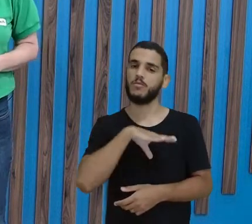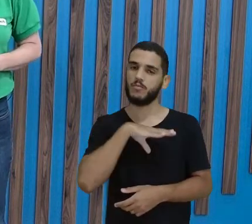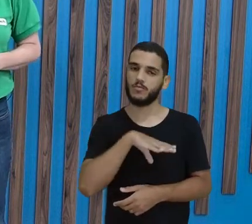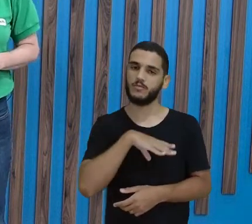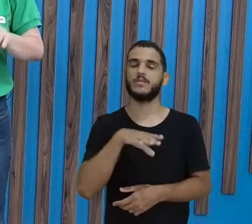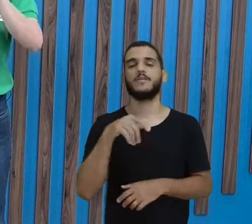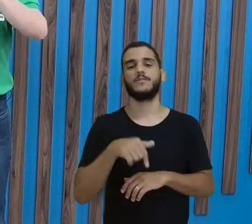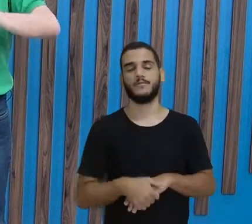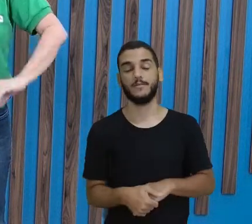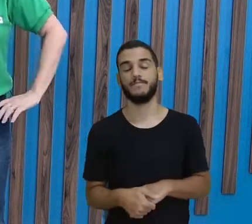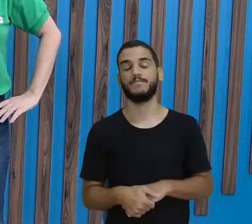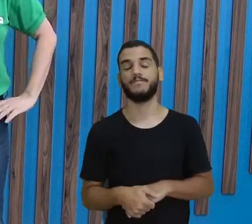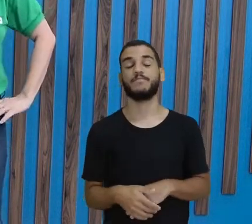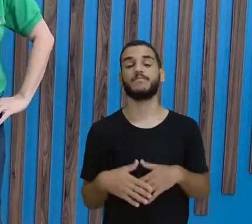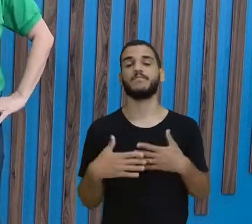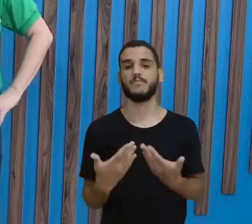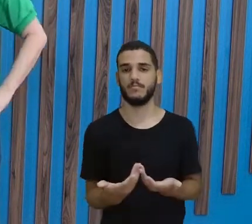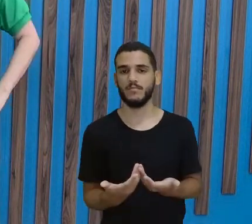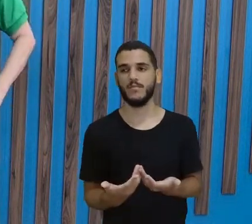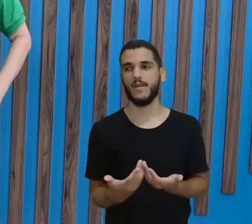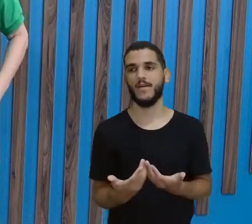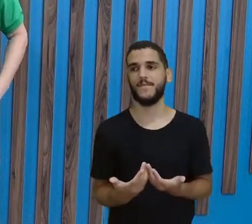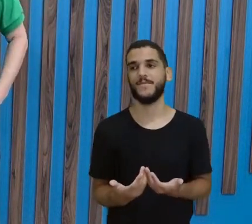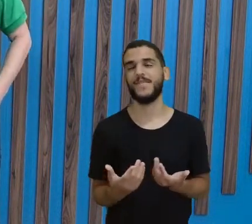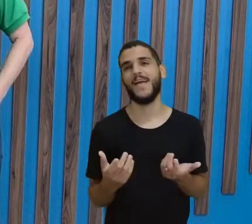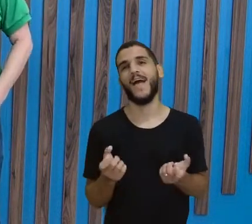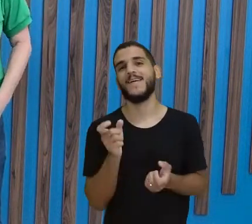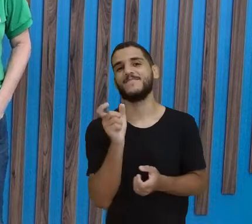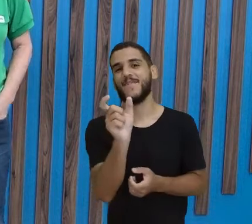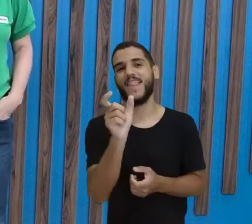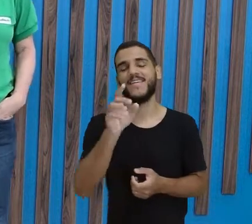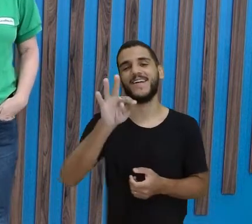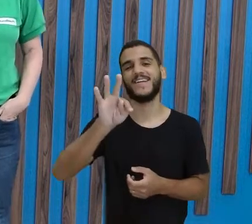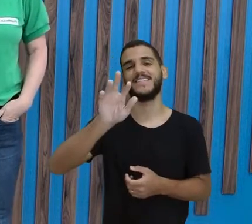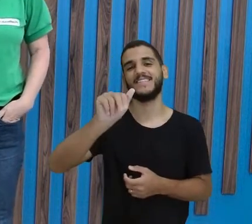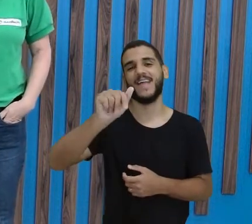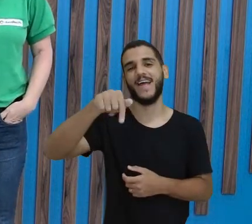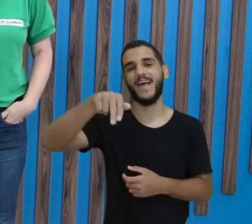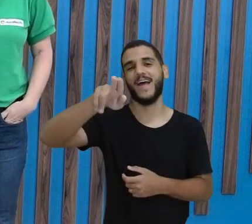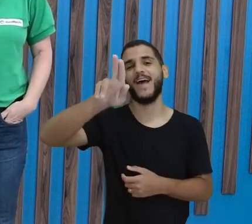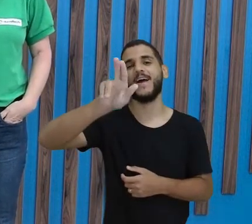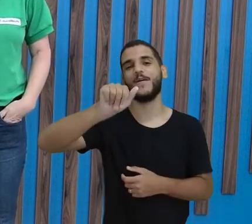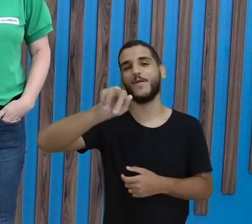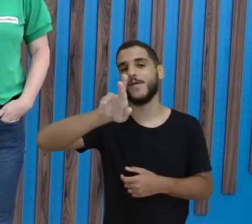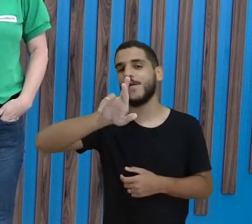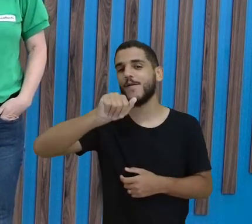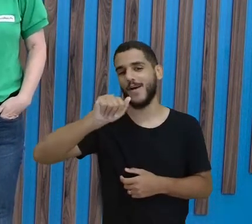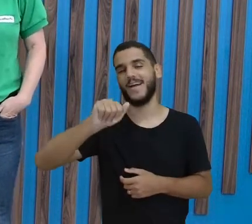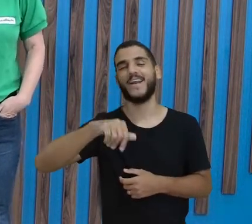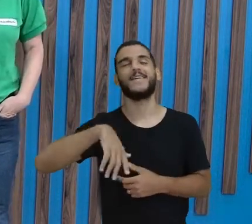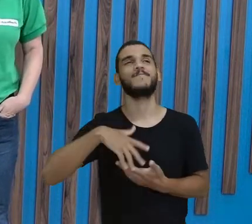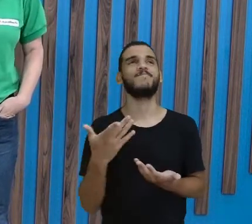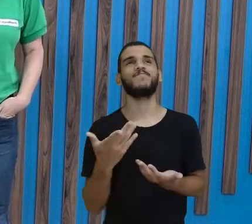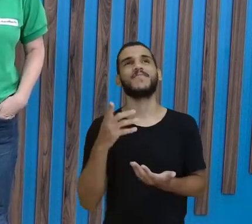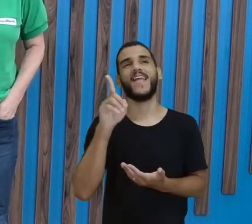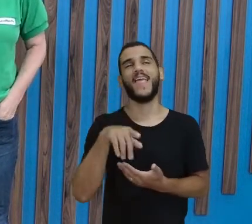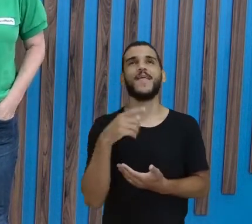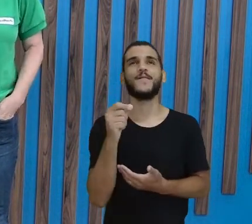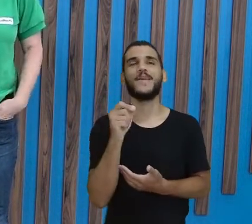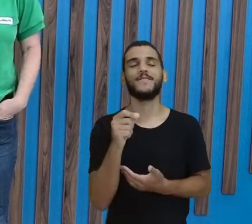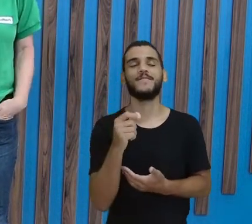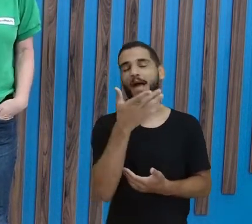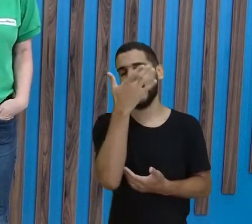de Pernambuco. E sobre essa expressão taquara rachada, Sim. sabe, tem uma figura bem importante da história, da música, né? Eu posso dizer